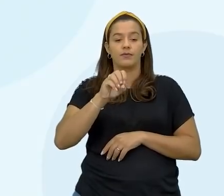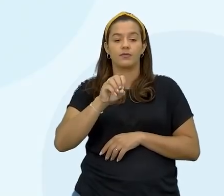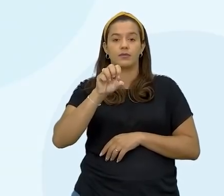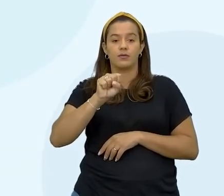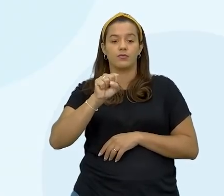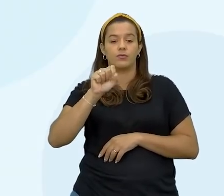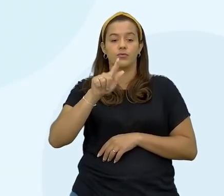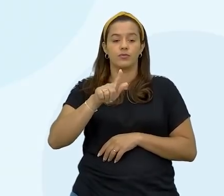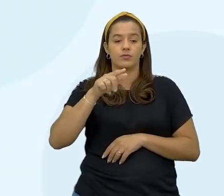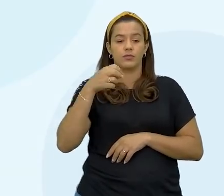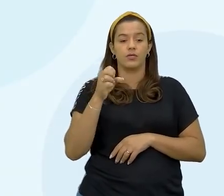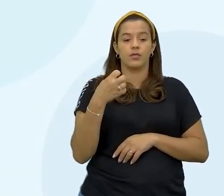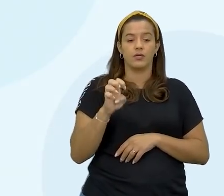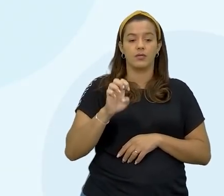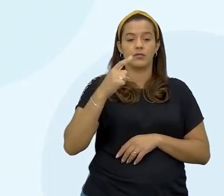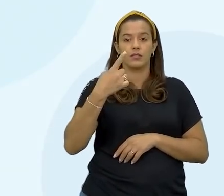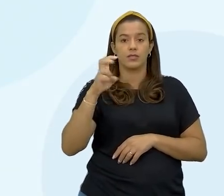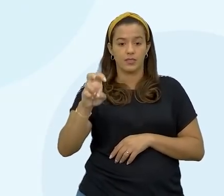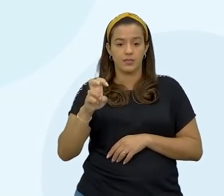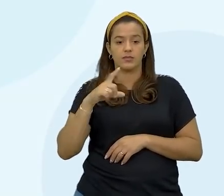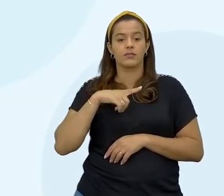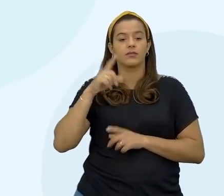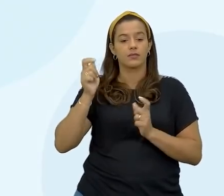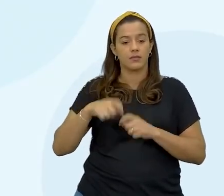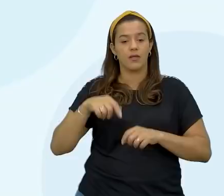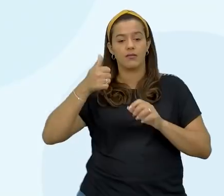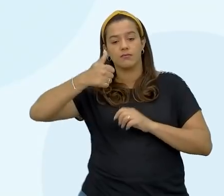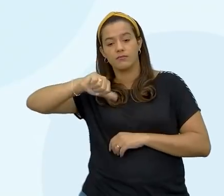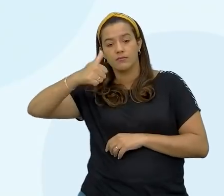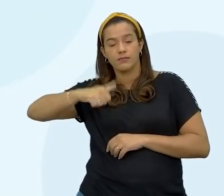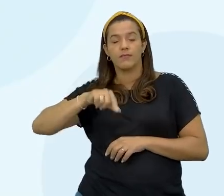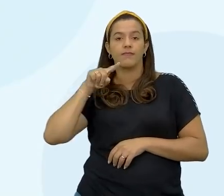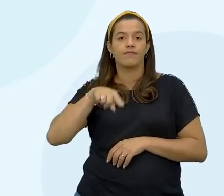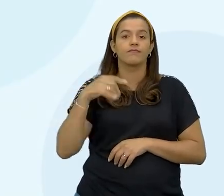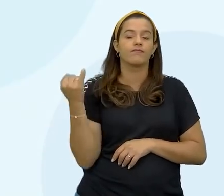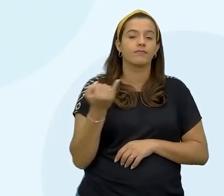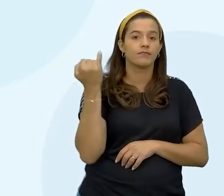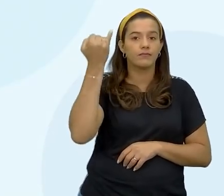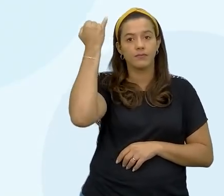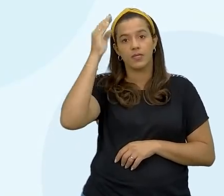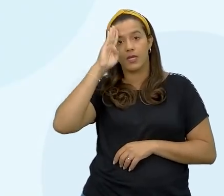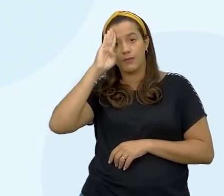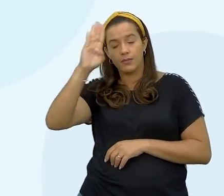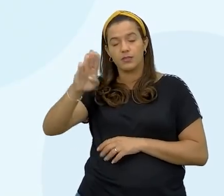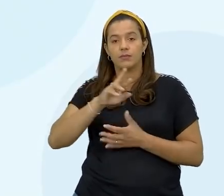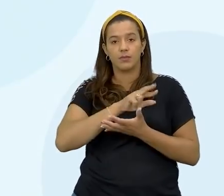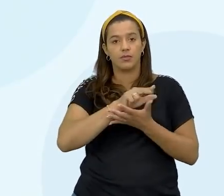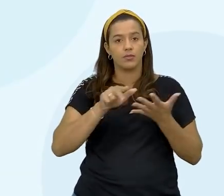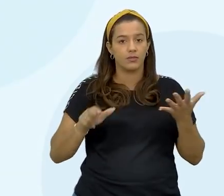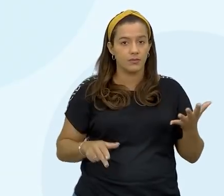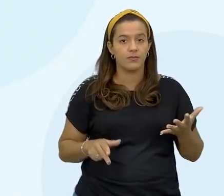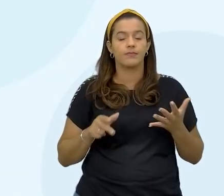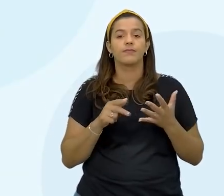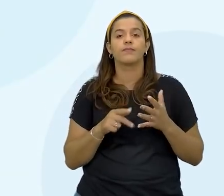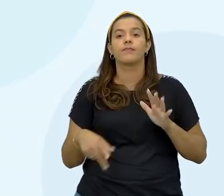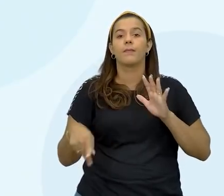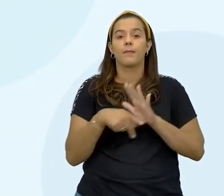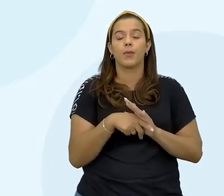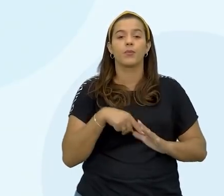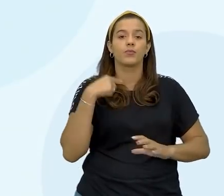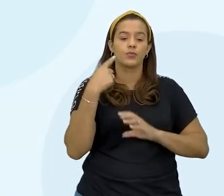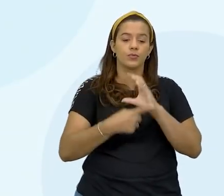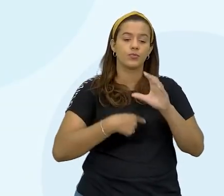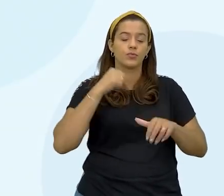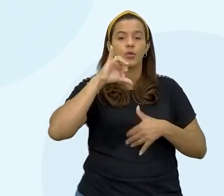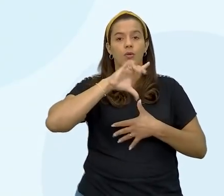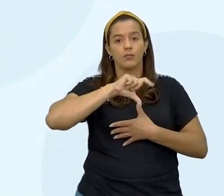retomada do 8º ano, né? Analisar a importância dos principais recursos hídricos da América Latina